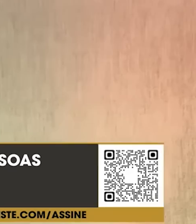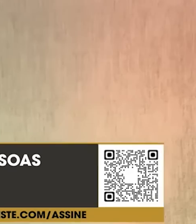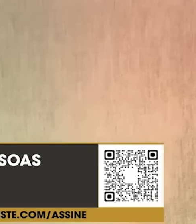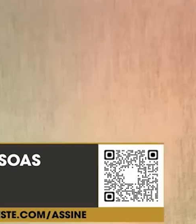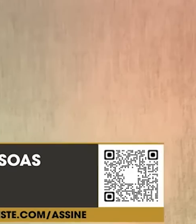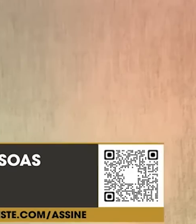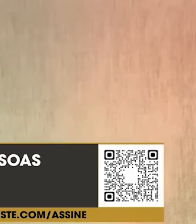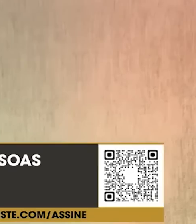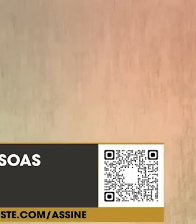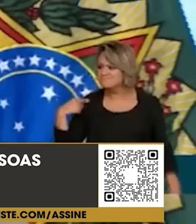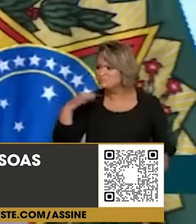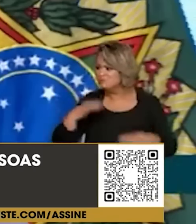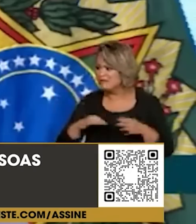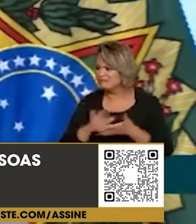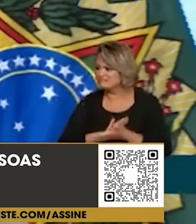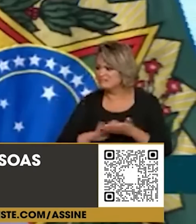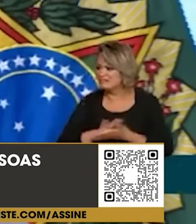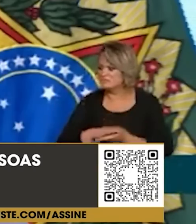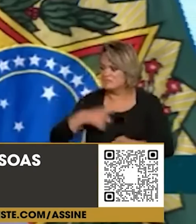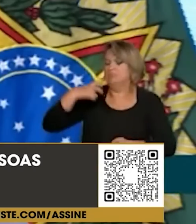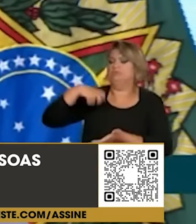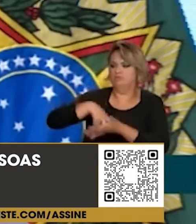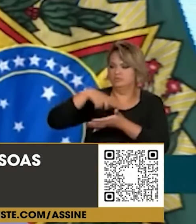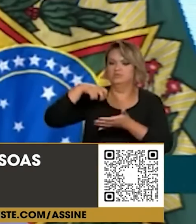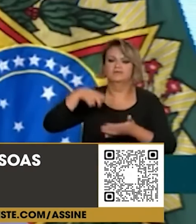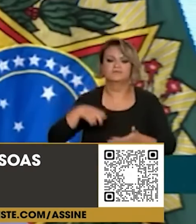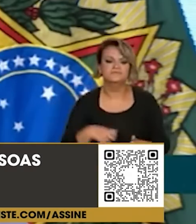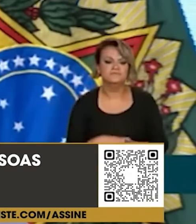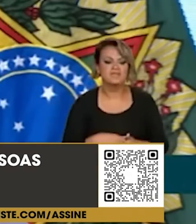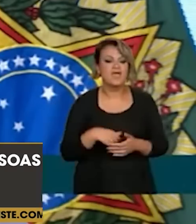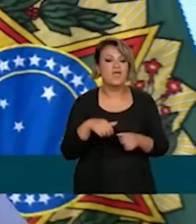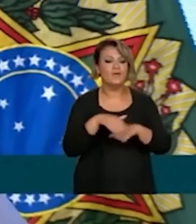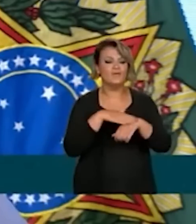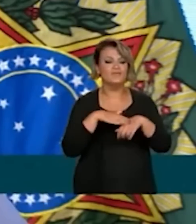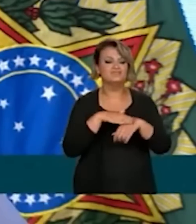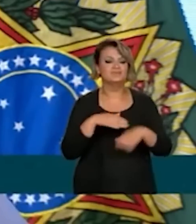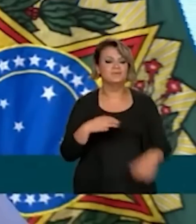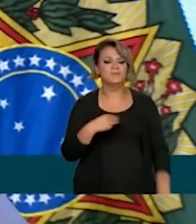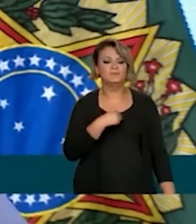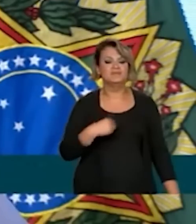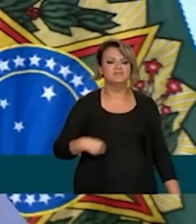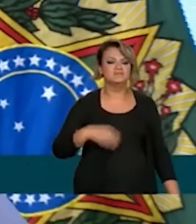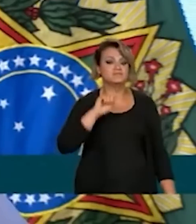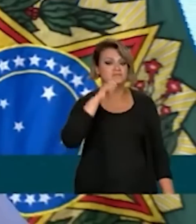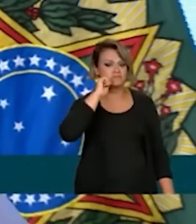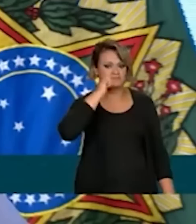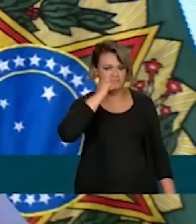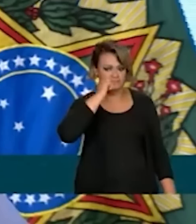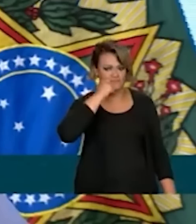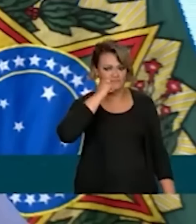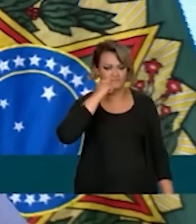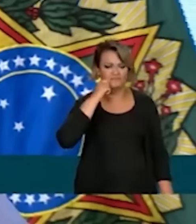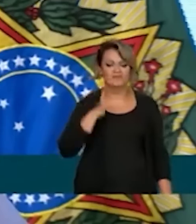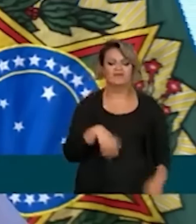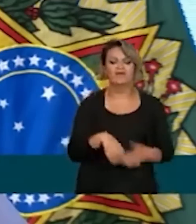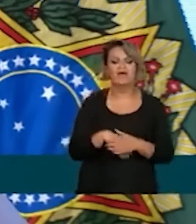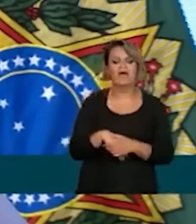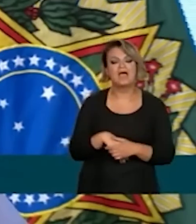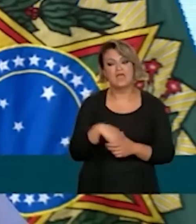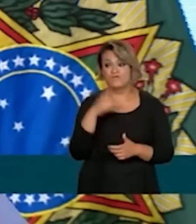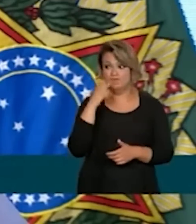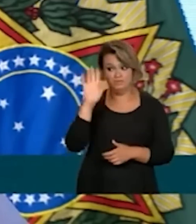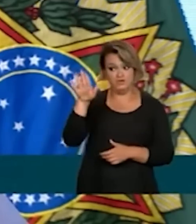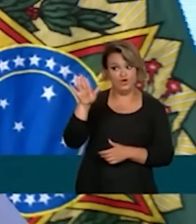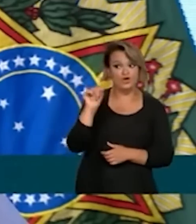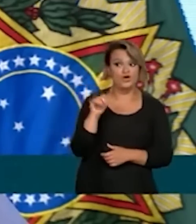do Planalto. Vamos acompanhar. Esse dia atrás eu estava conversando com o ministro Silvio Almeida. Eu falei, Silvio, acho que é importante você